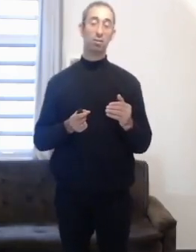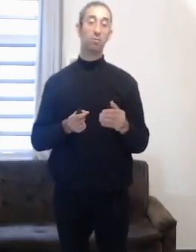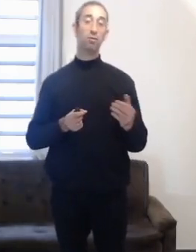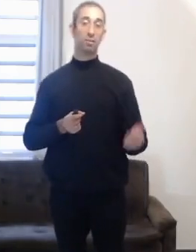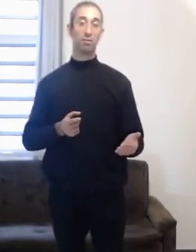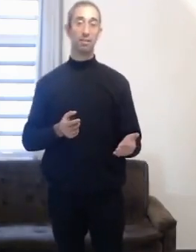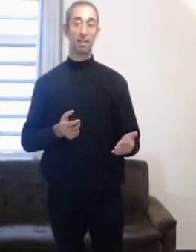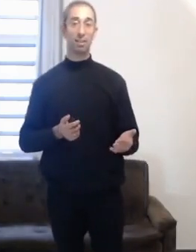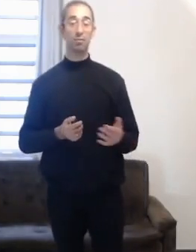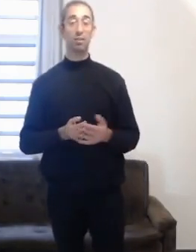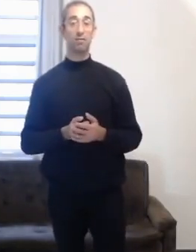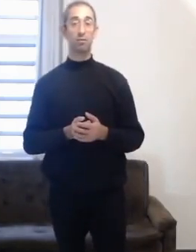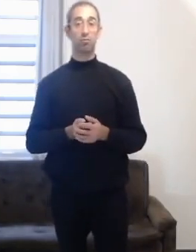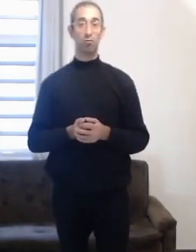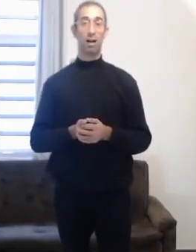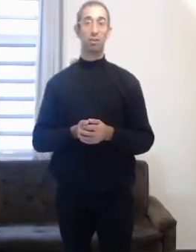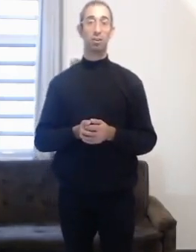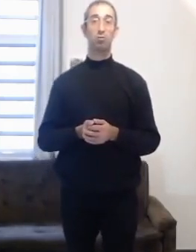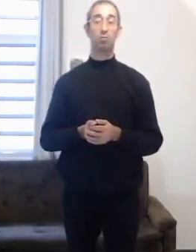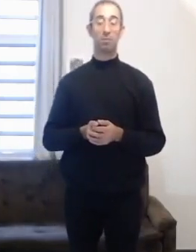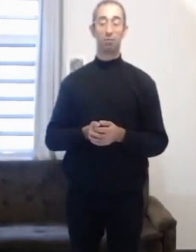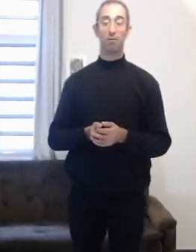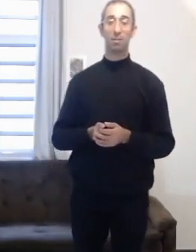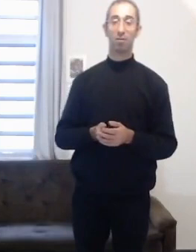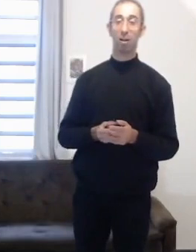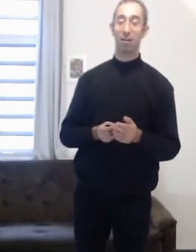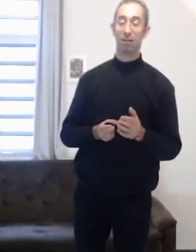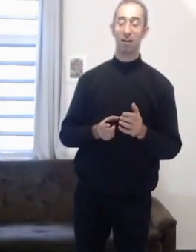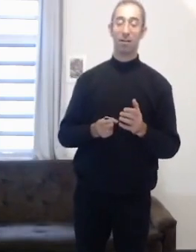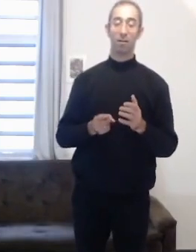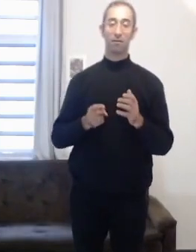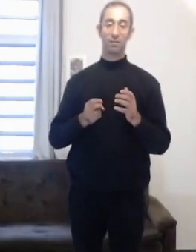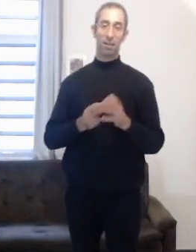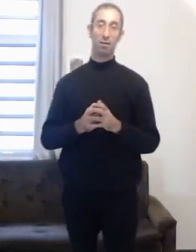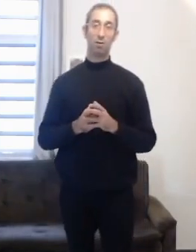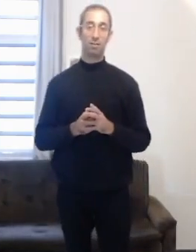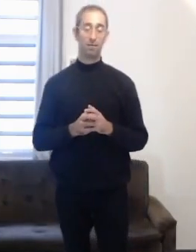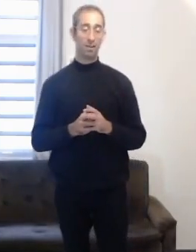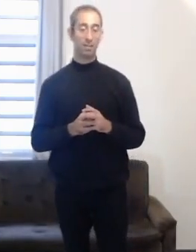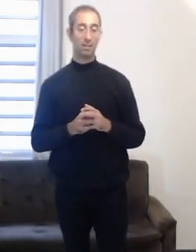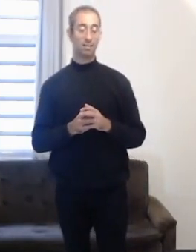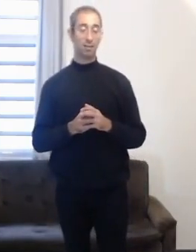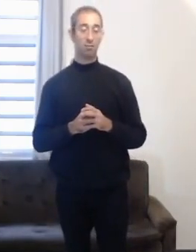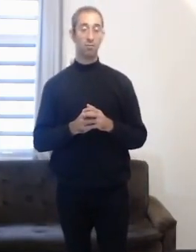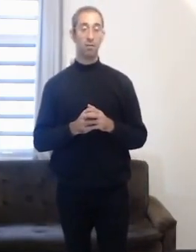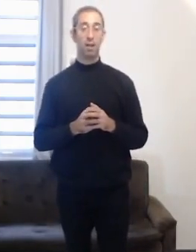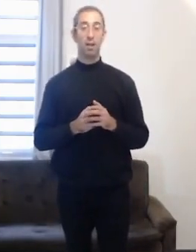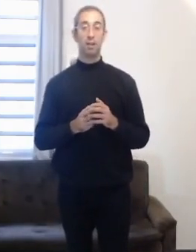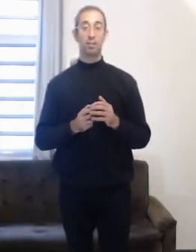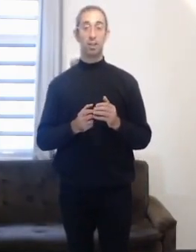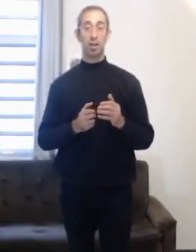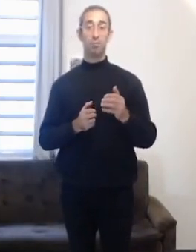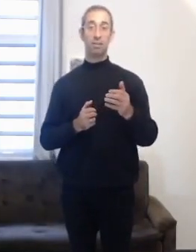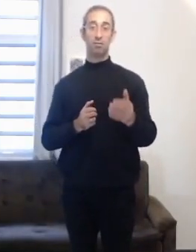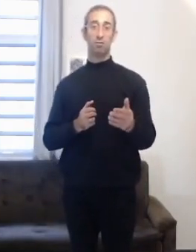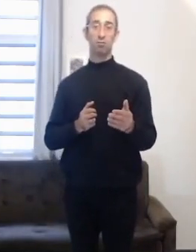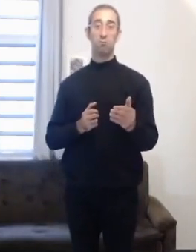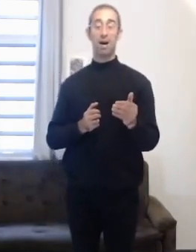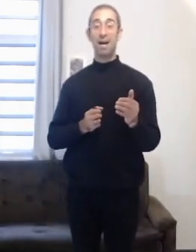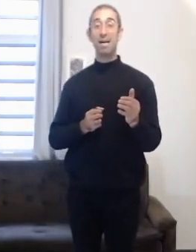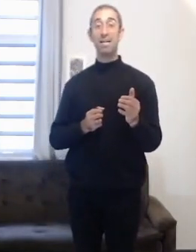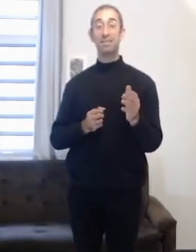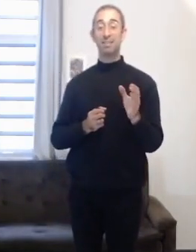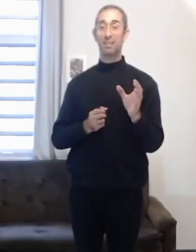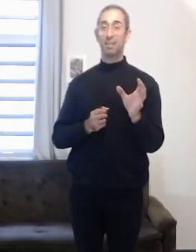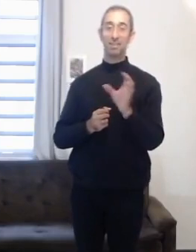essa questão da diminuição da incerteza. Muitas vezes, no artigo, o pessoal fala assim, olha, fizemos a nossa validação, chegamos nessa